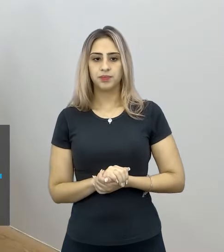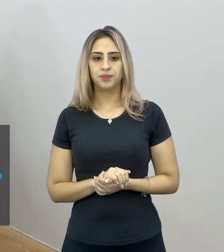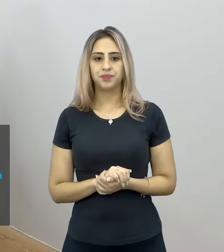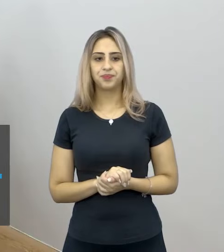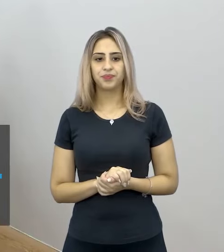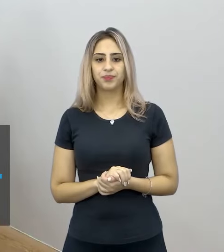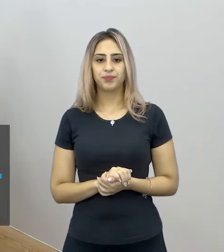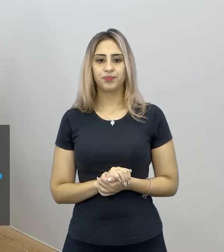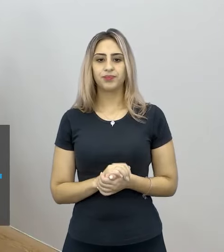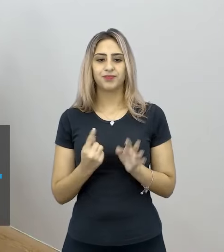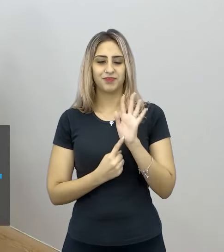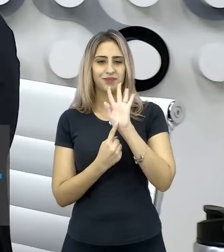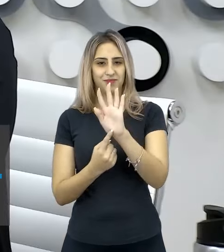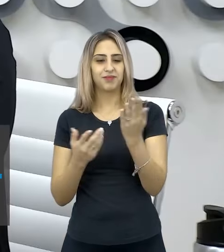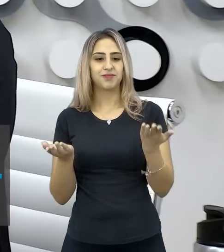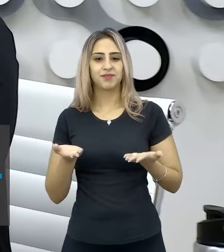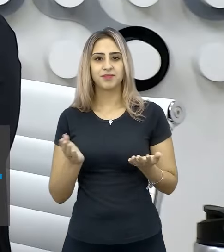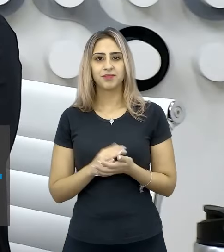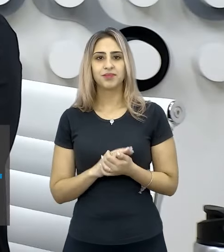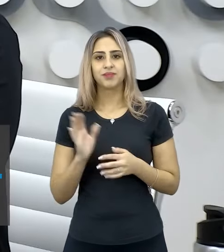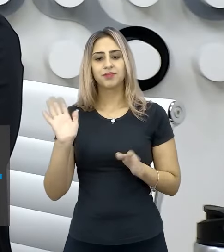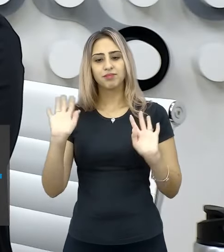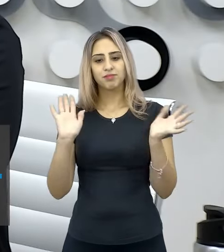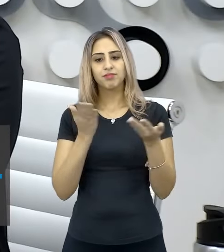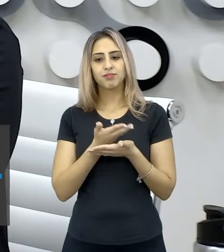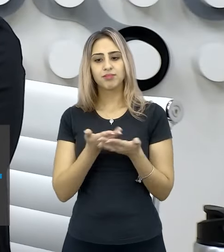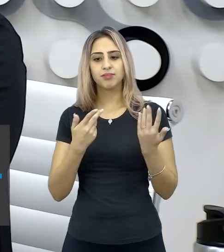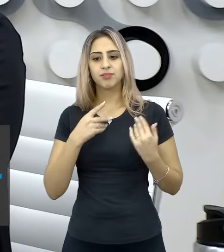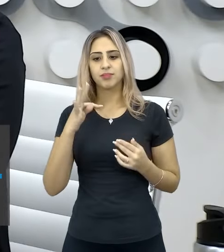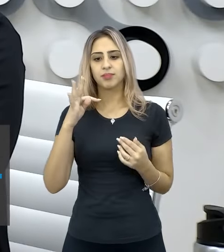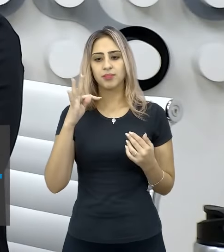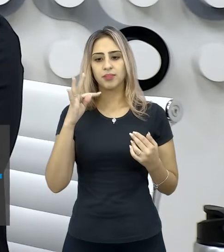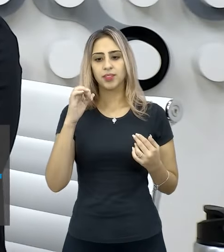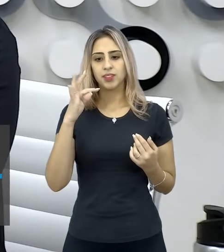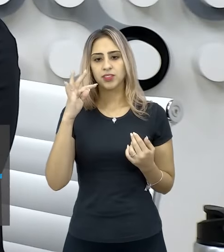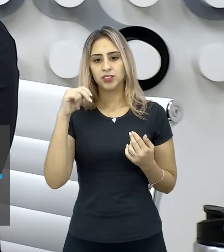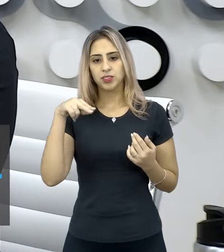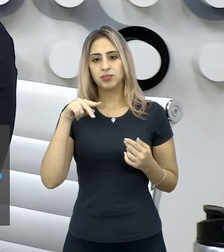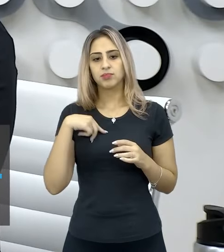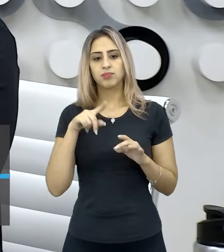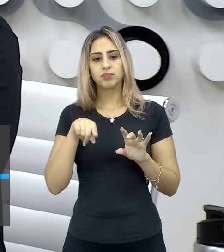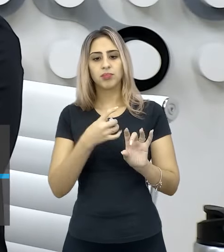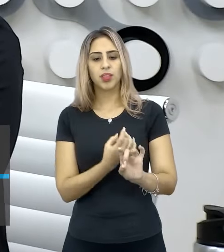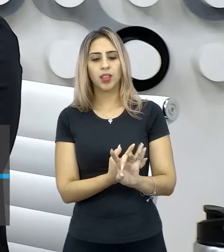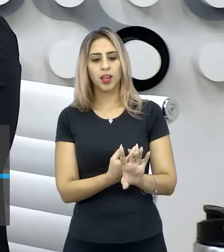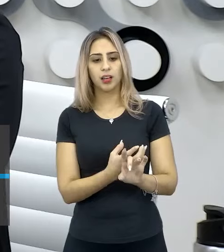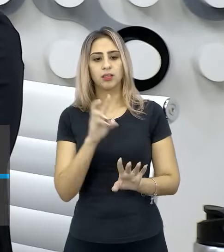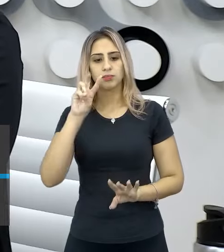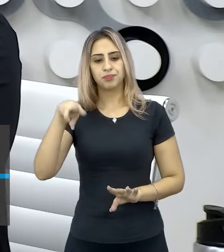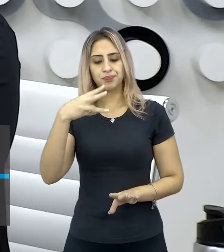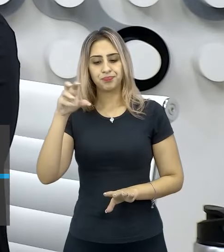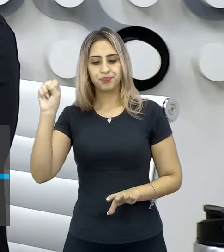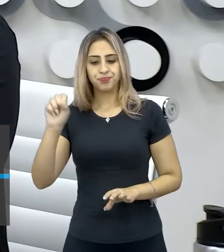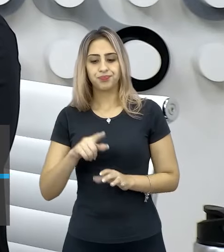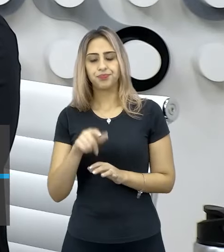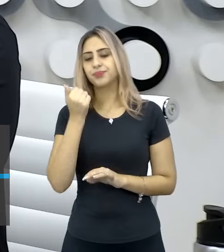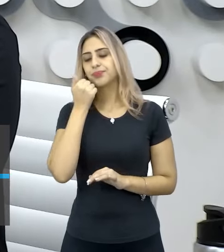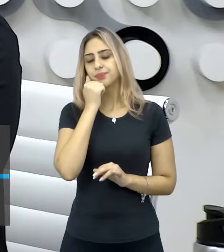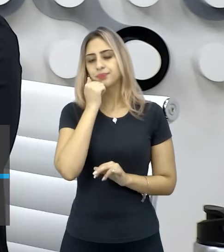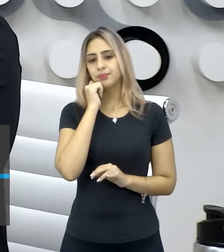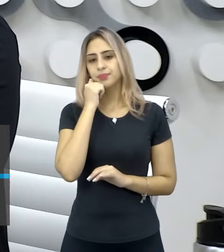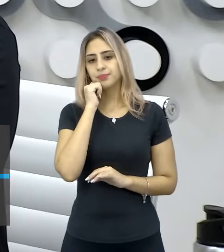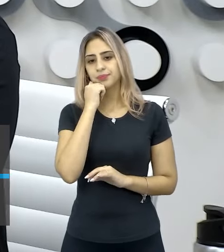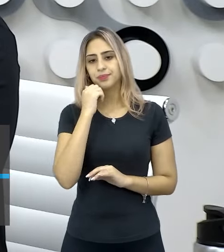Se apresenta, Tati. Bom dia, olá a todos, né? Eu sou a Tatiane, técnica da EFAP, faço parte da equipe de Ciências da